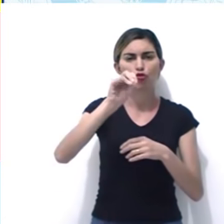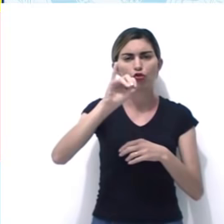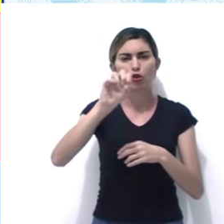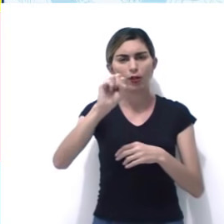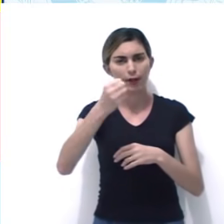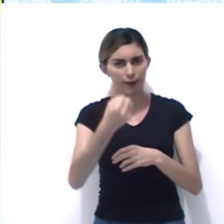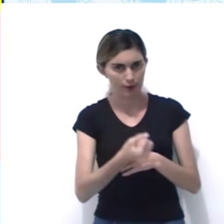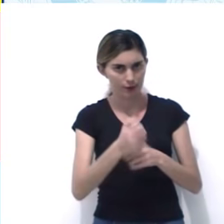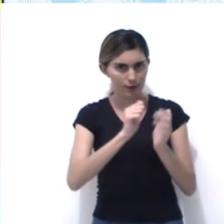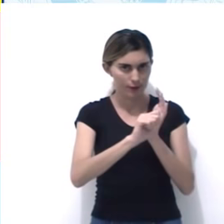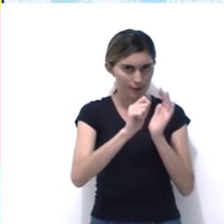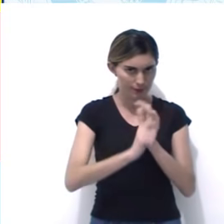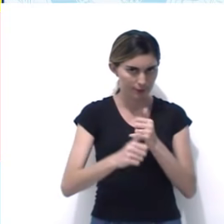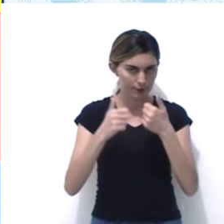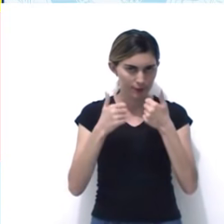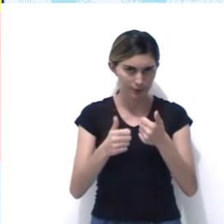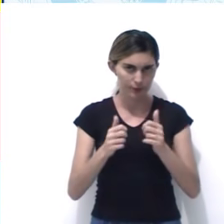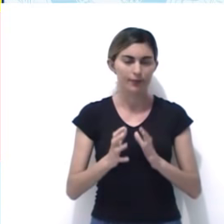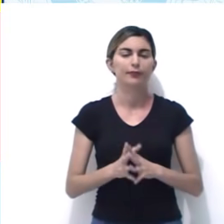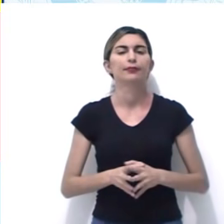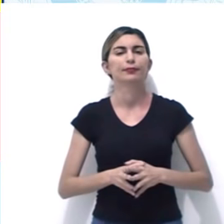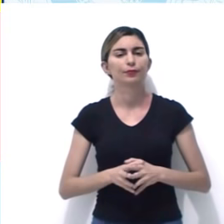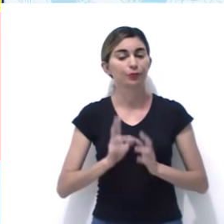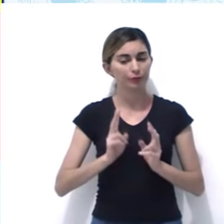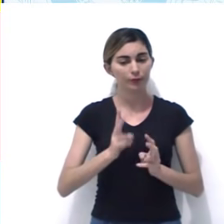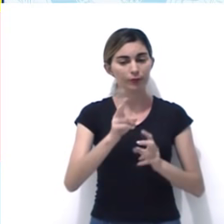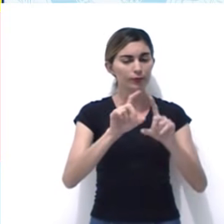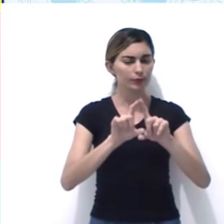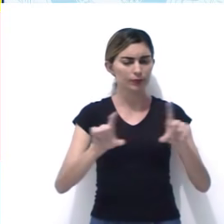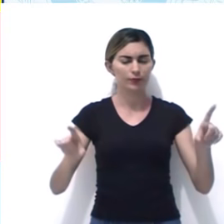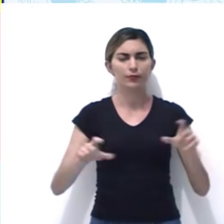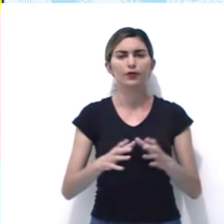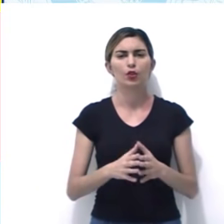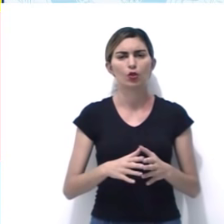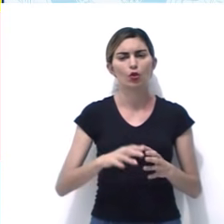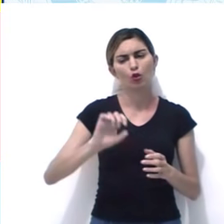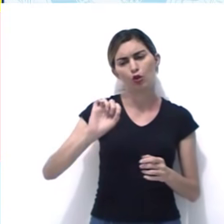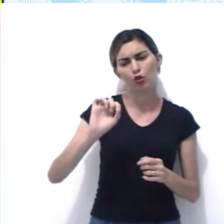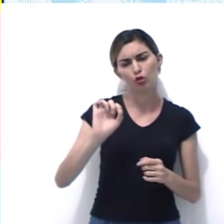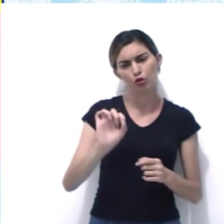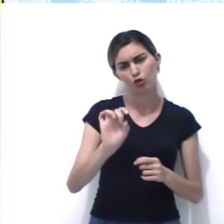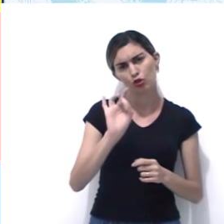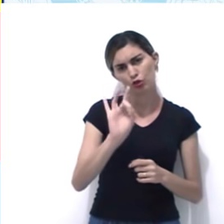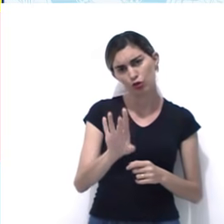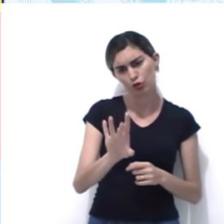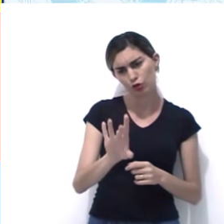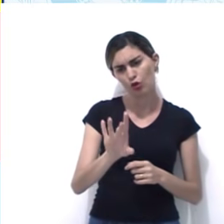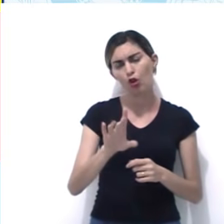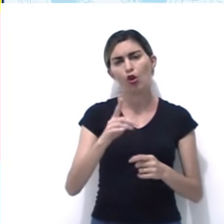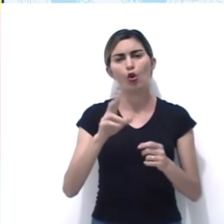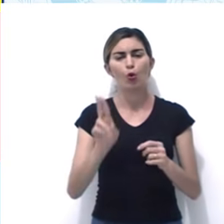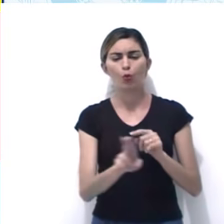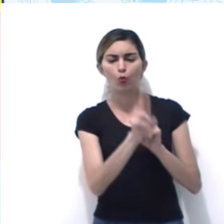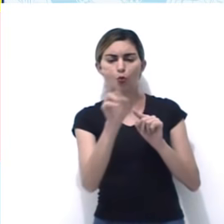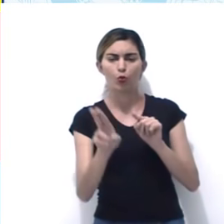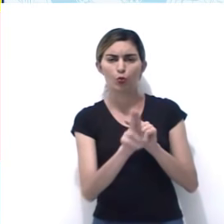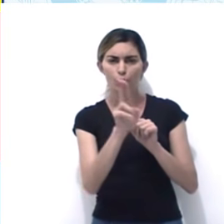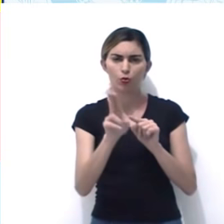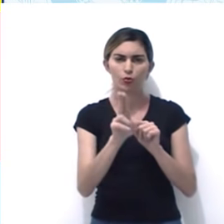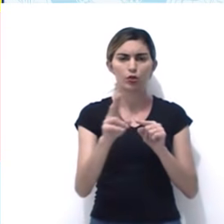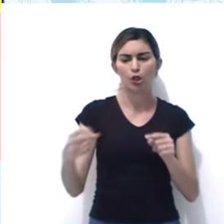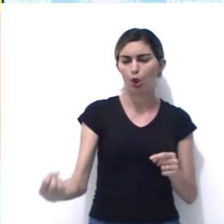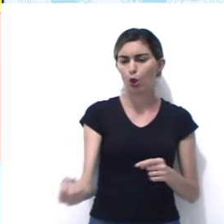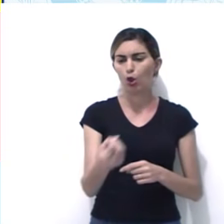beleza continua frase só usa novas